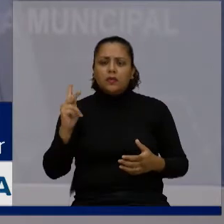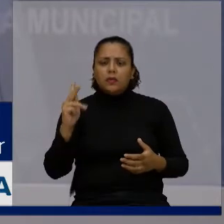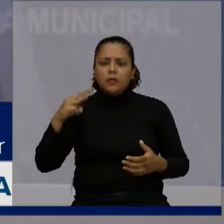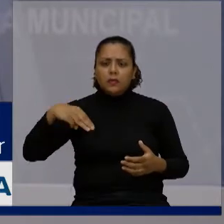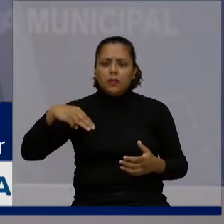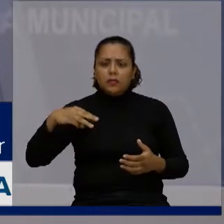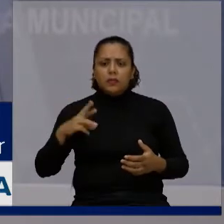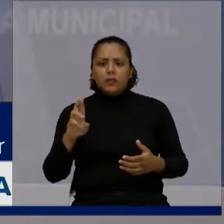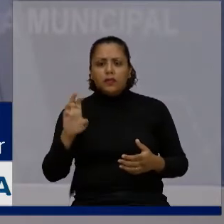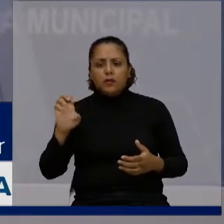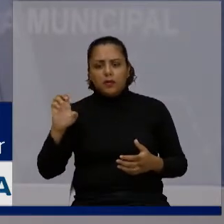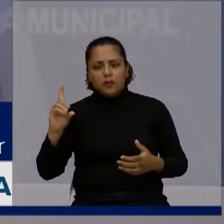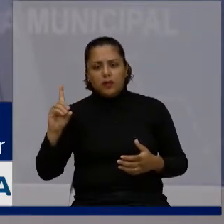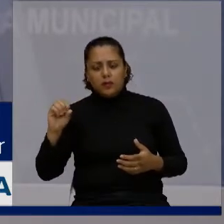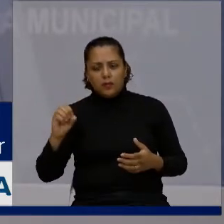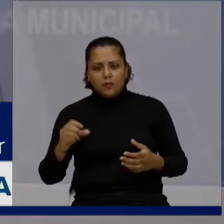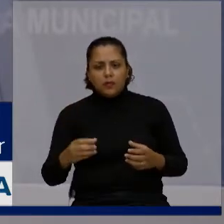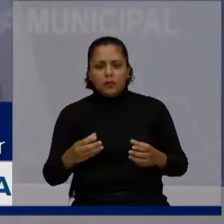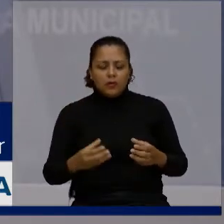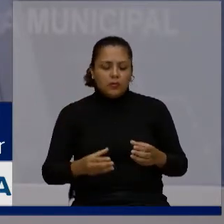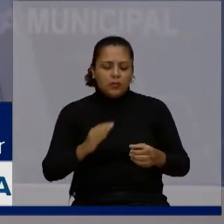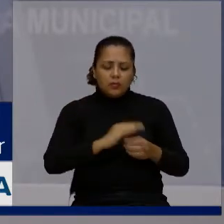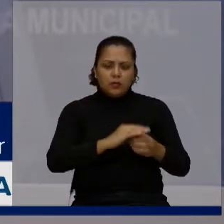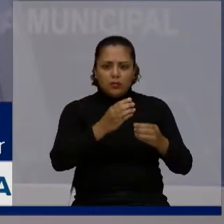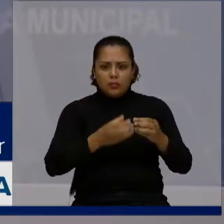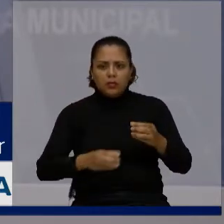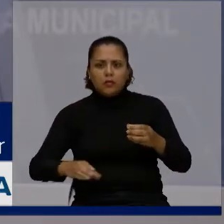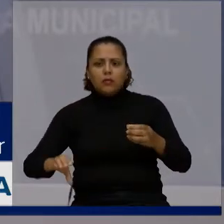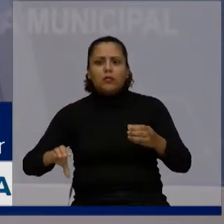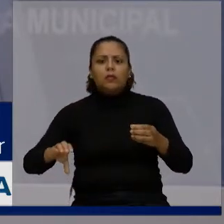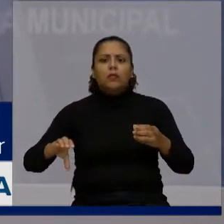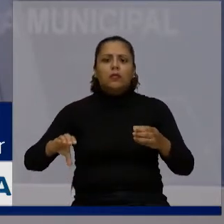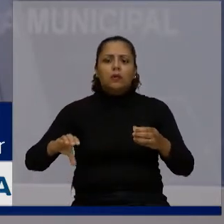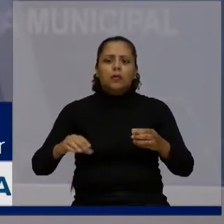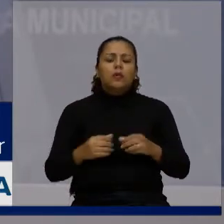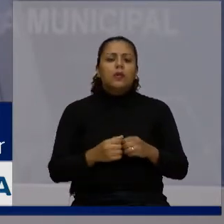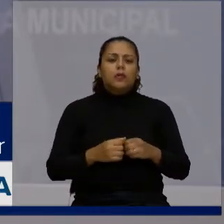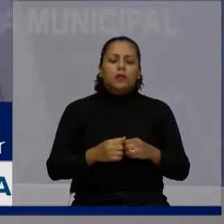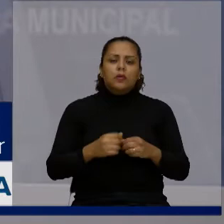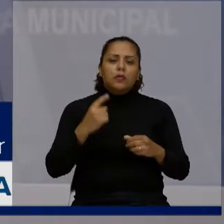cidade. A cada 1.000 quilômetros nós temos cerca de 20